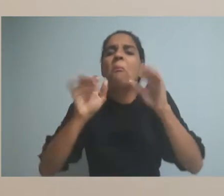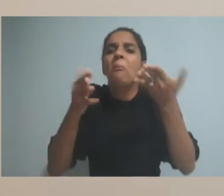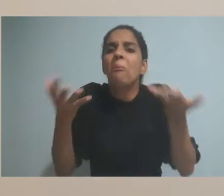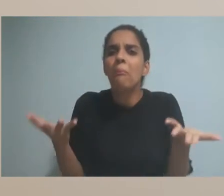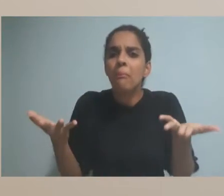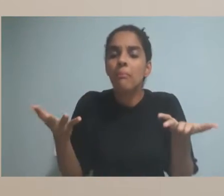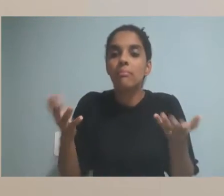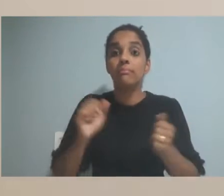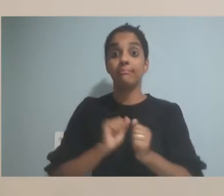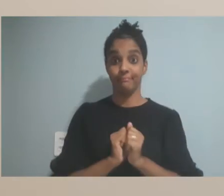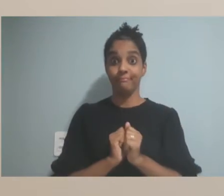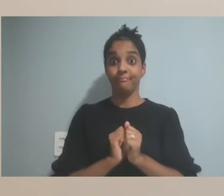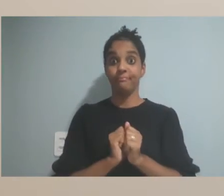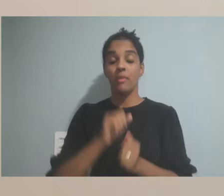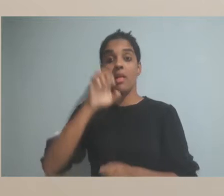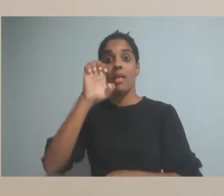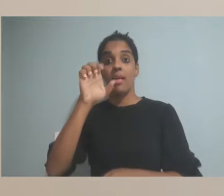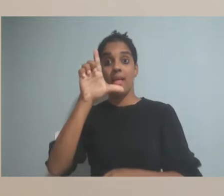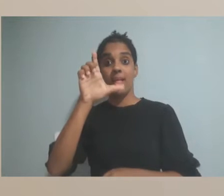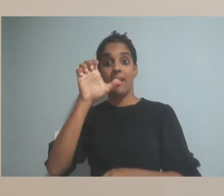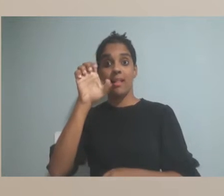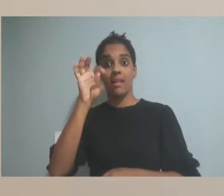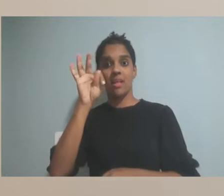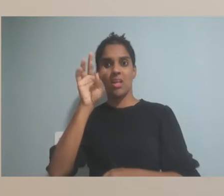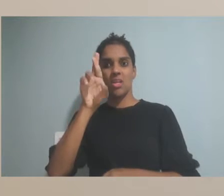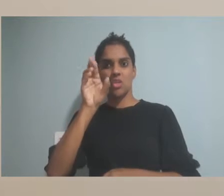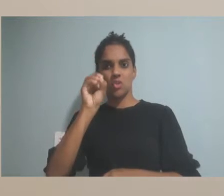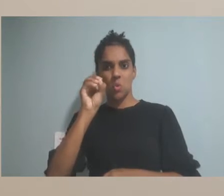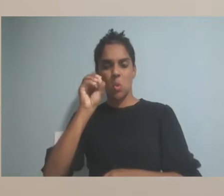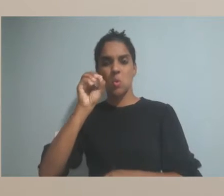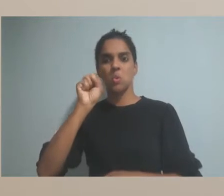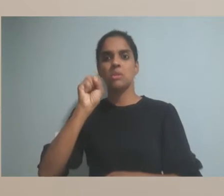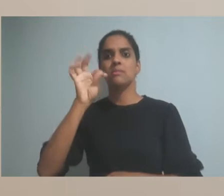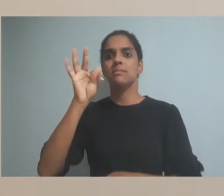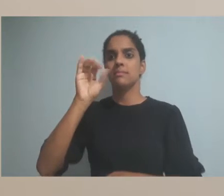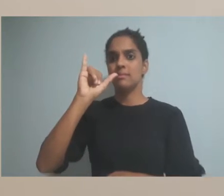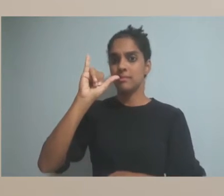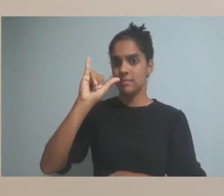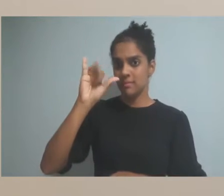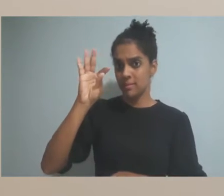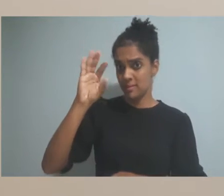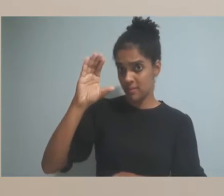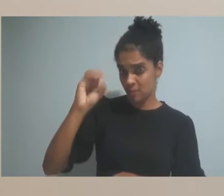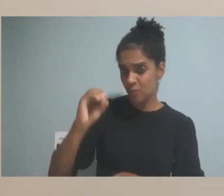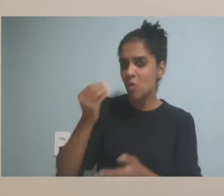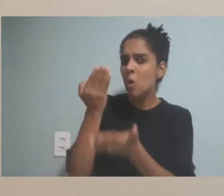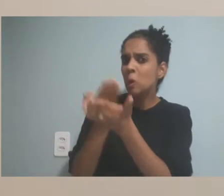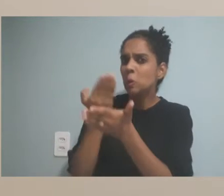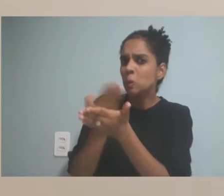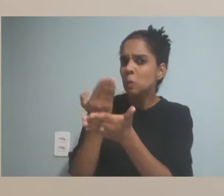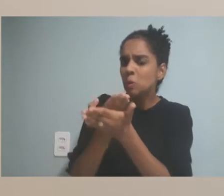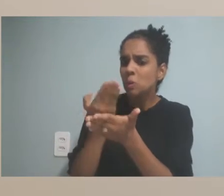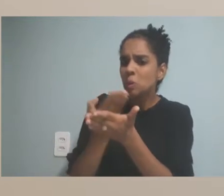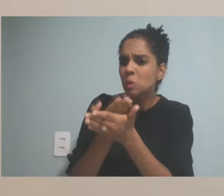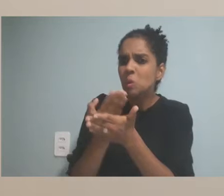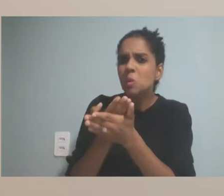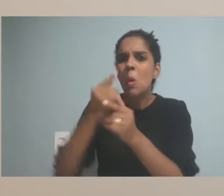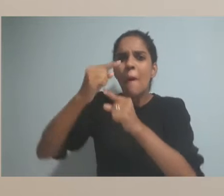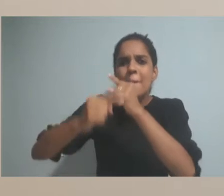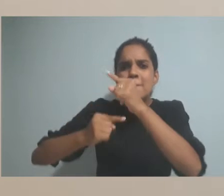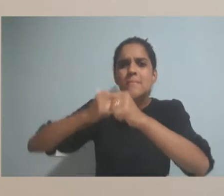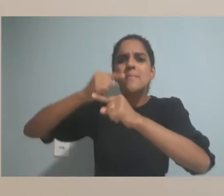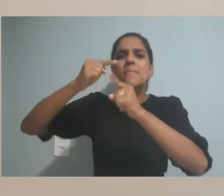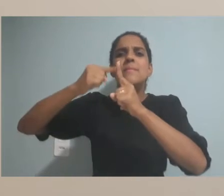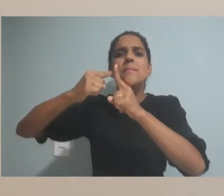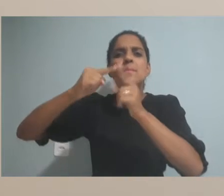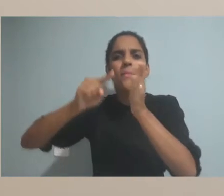é eletrostática. A eletrostática é a parte do eletromagnetismo que estuda as cargas elétricas em repouso, ou seja,